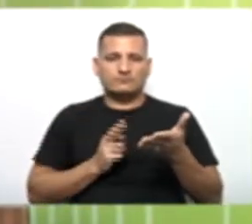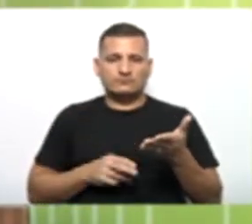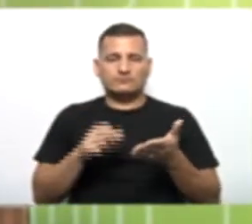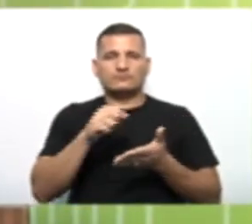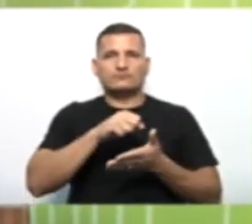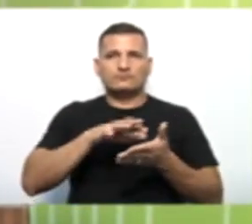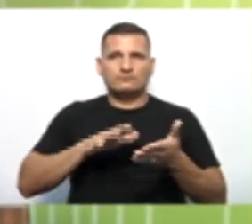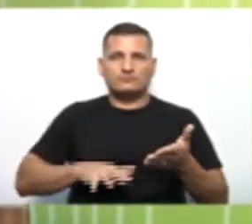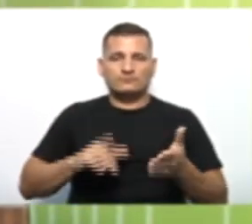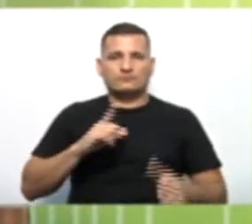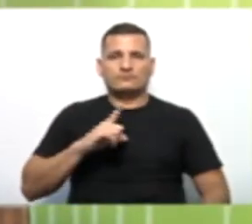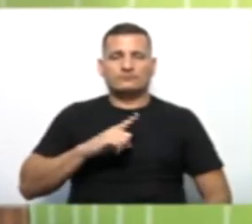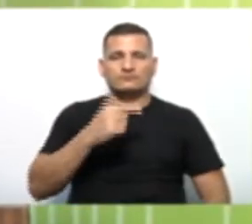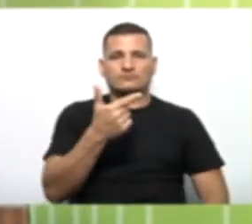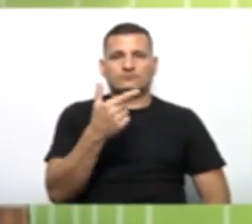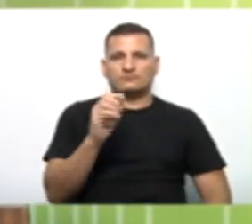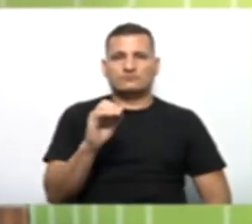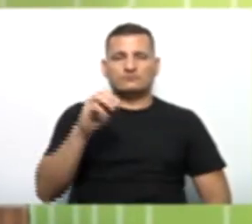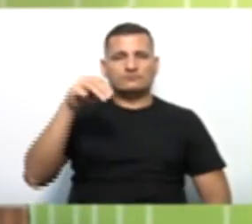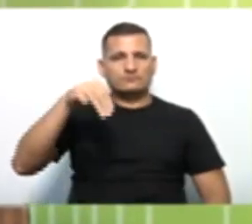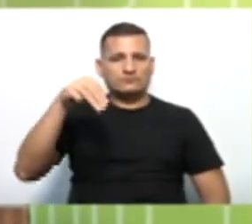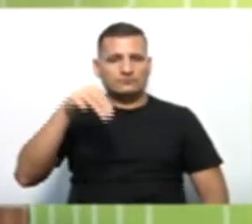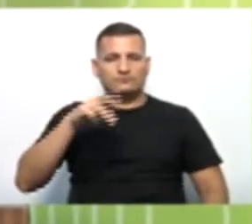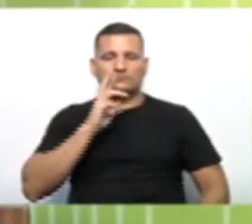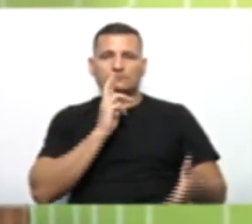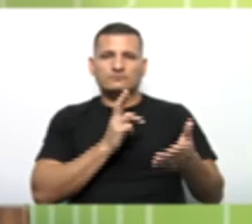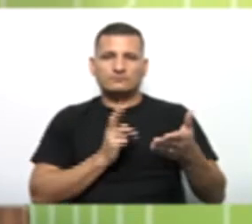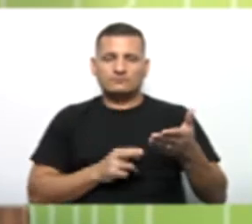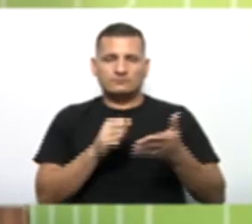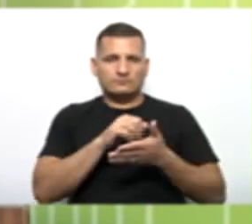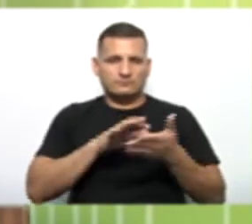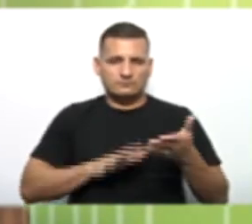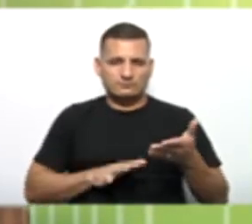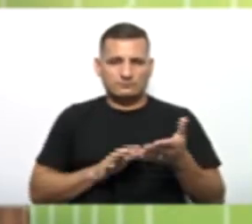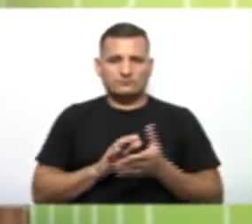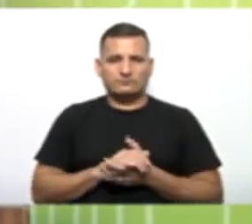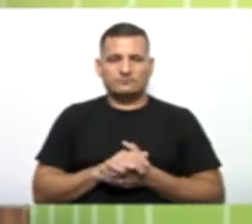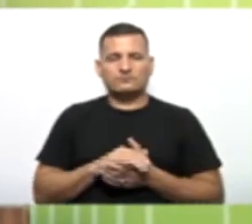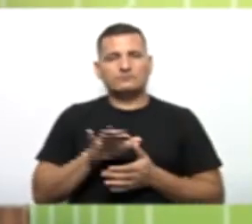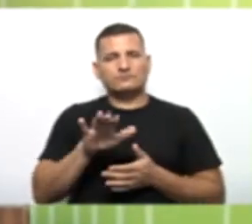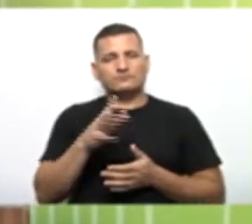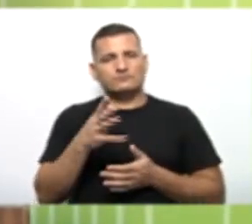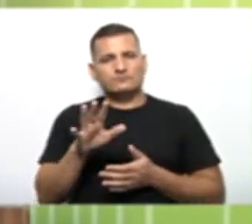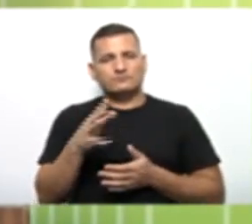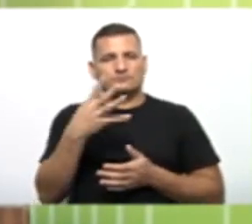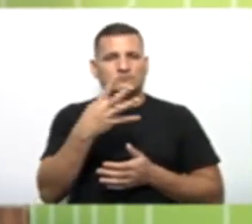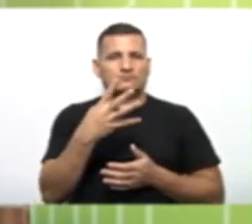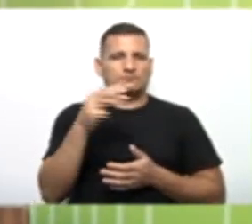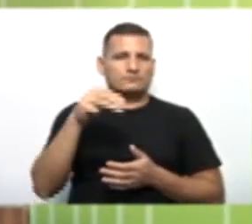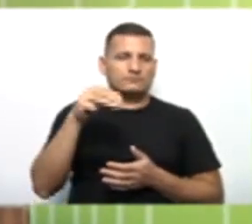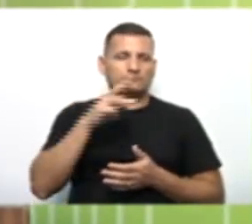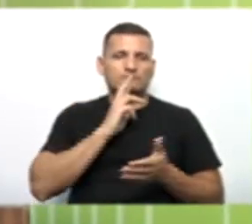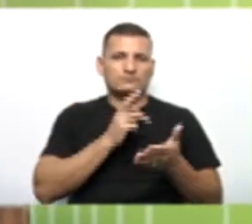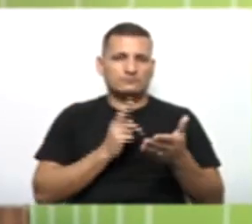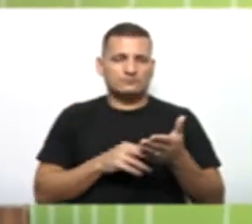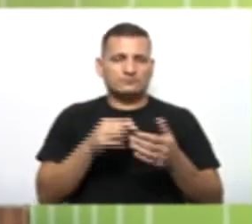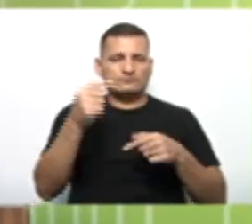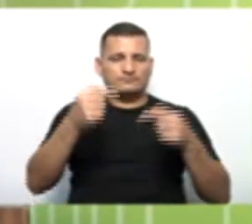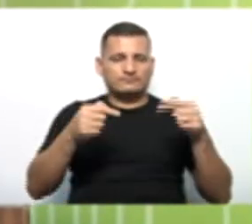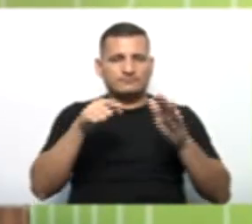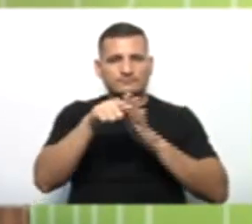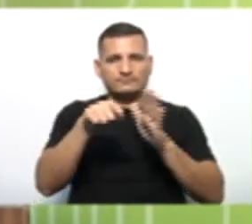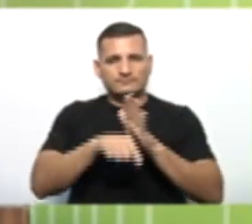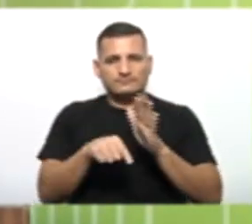de sala terão 20 minutos para responder atividade de sala se terão aproximadamente 4 minutos para responder as questões e são